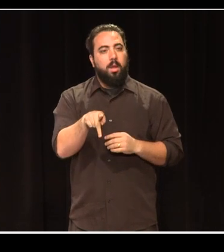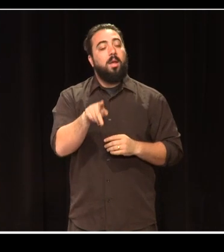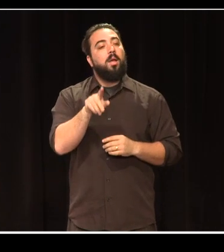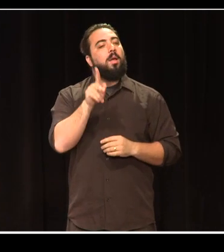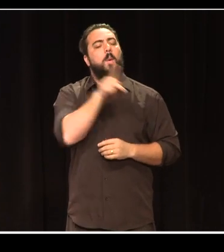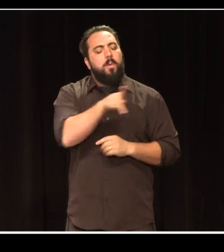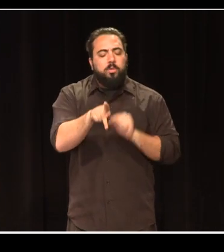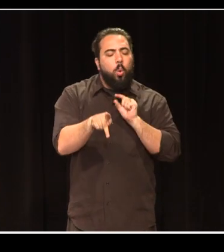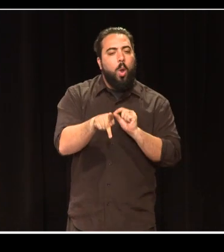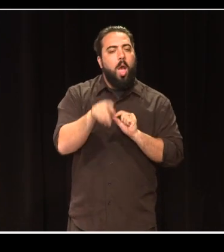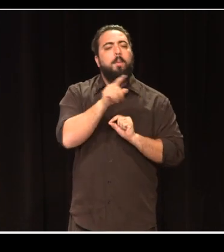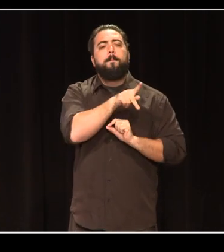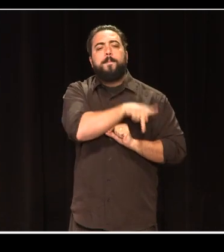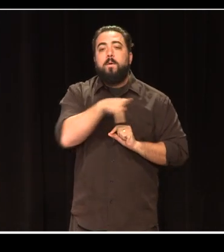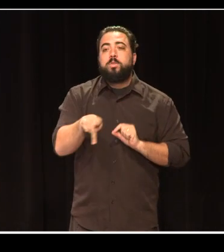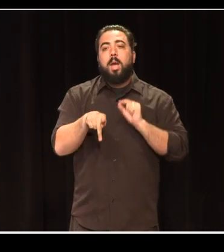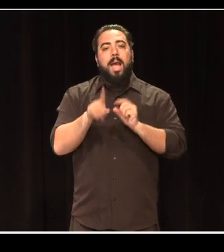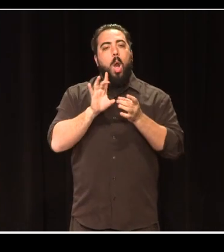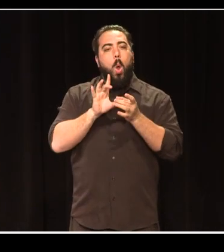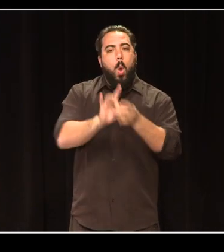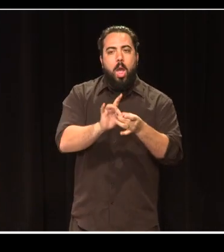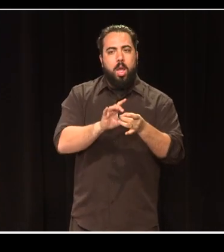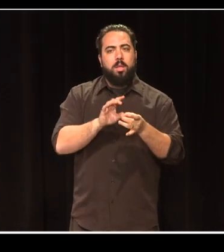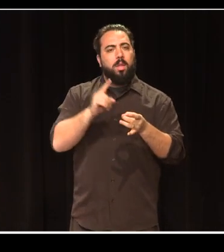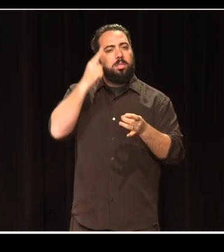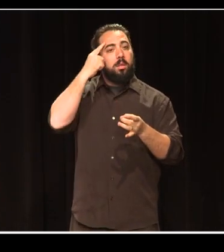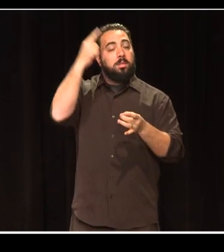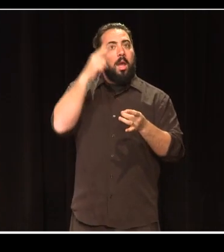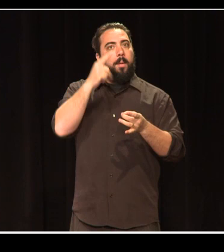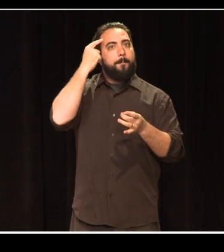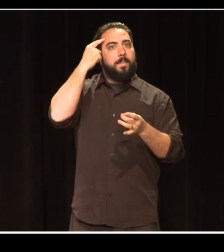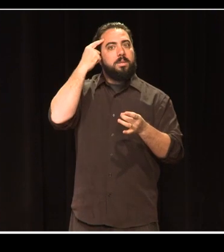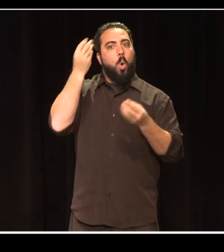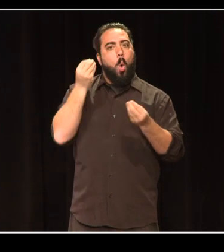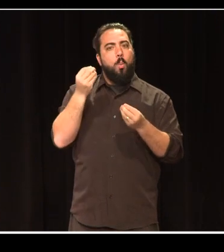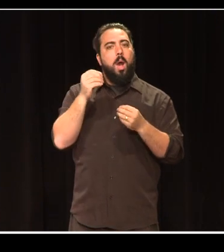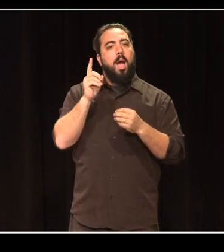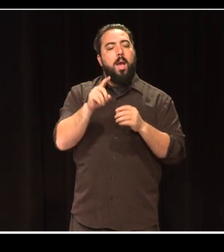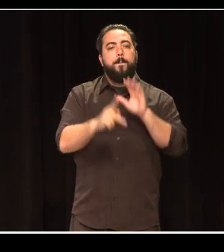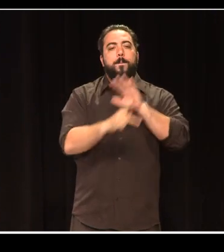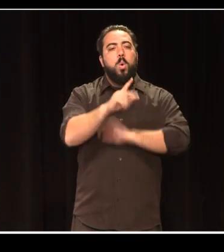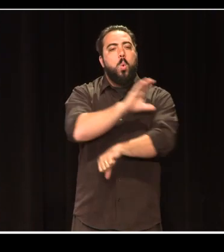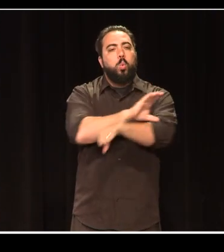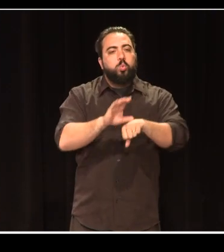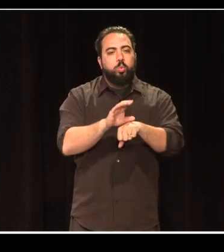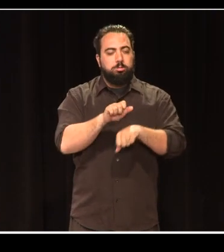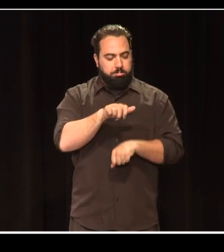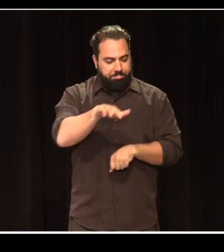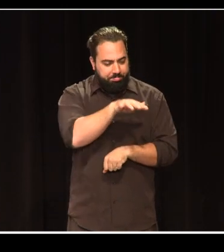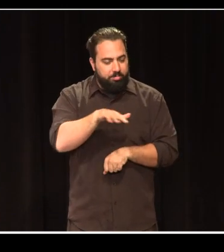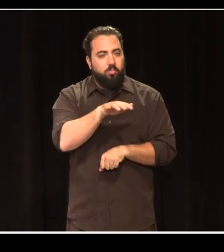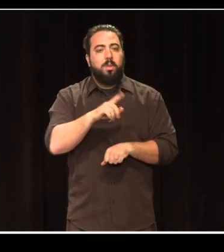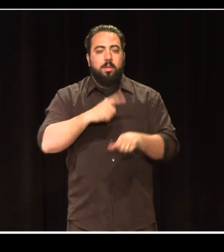conectar, né? Então, a ideia da cybercultura é criar espaços